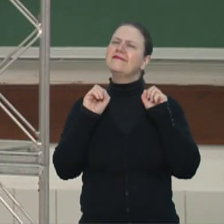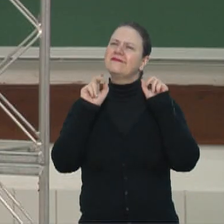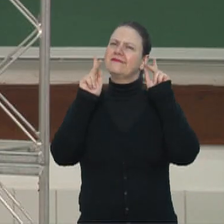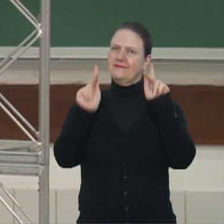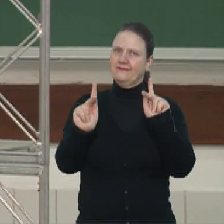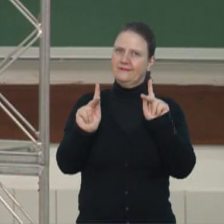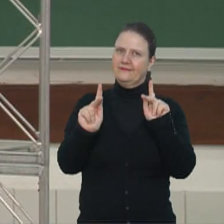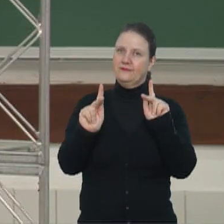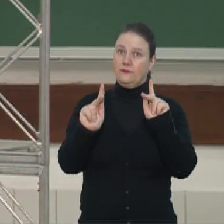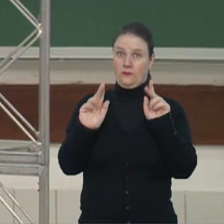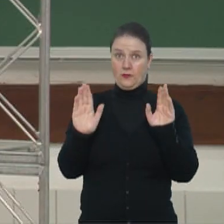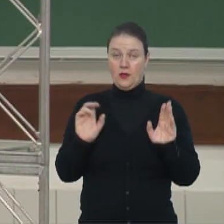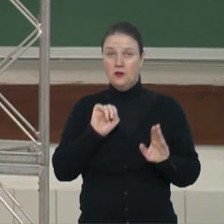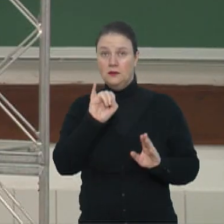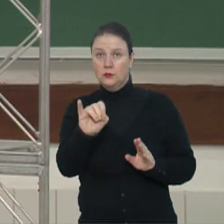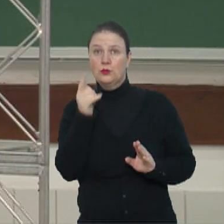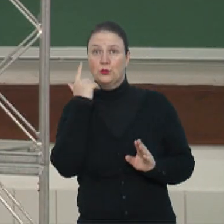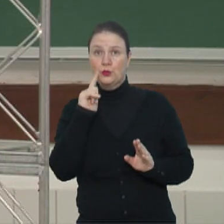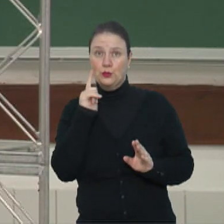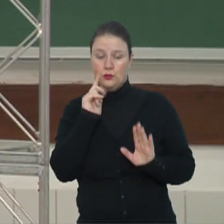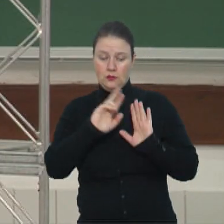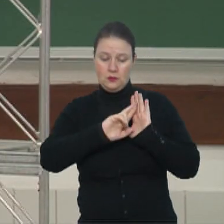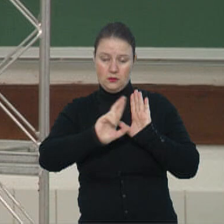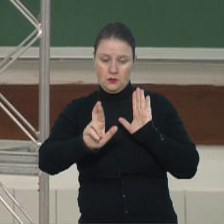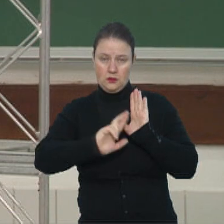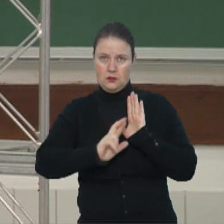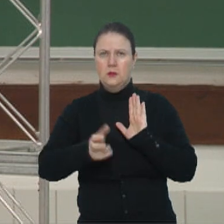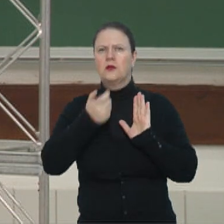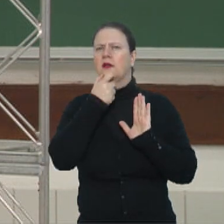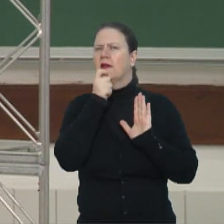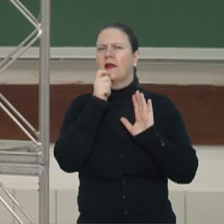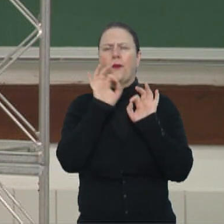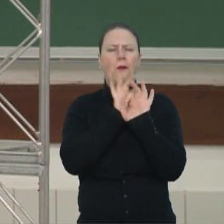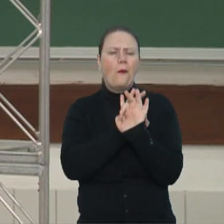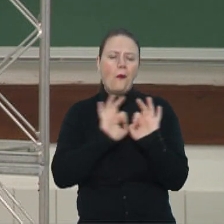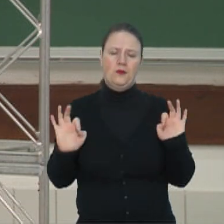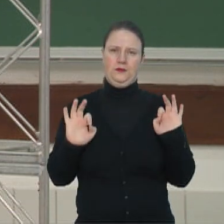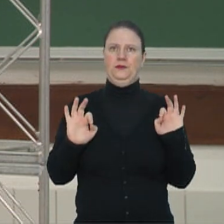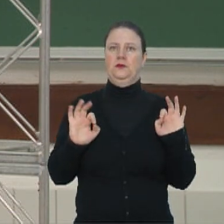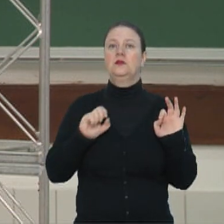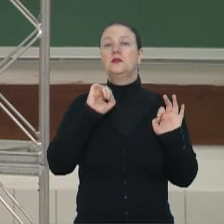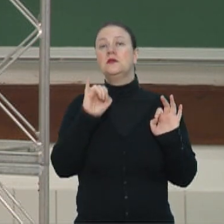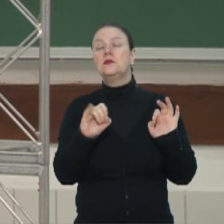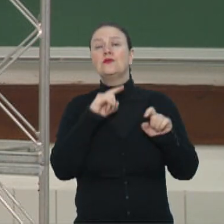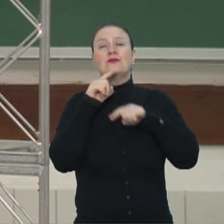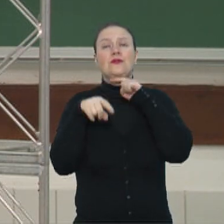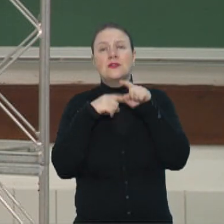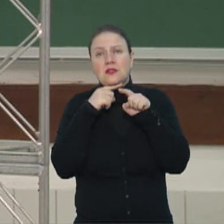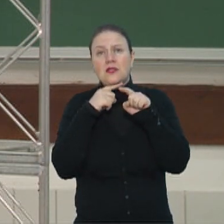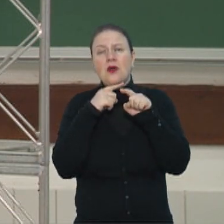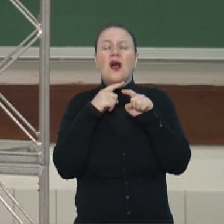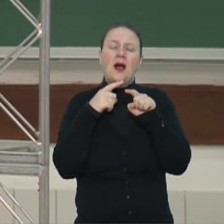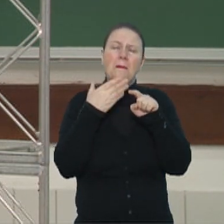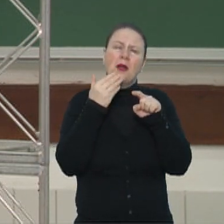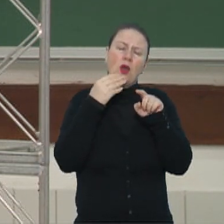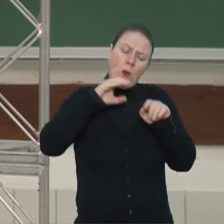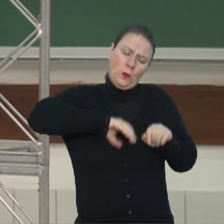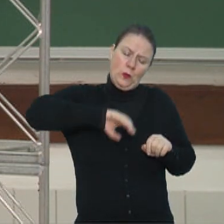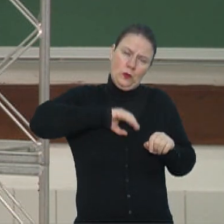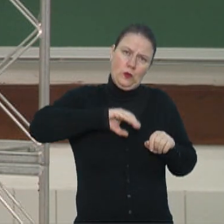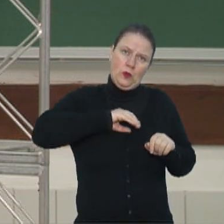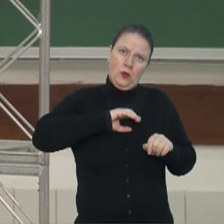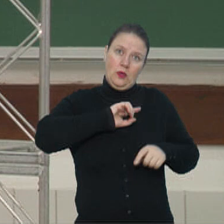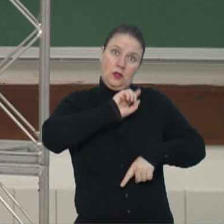gente. Então, assim, ó, se você conseguiu responder em inglês, ótimo. Se não conseguiu, fez em português, depois dá uma olhadinha